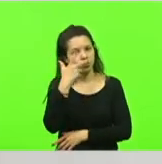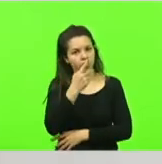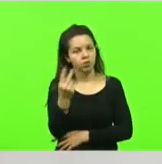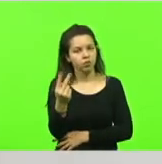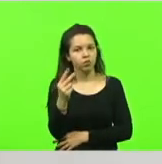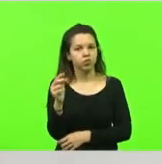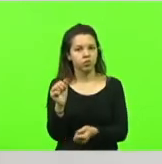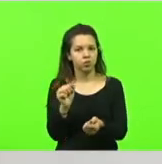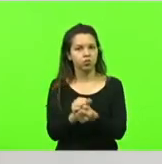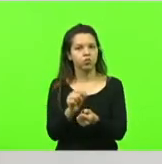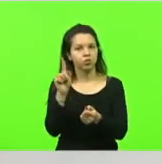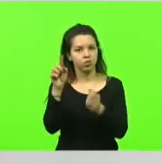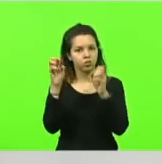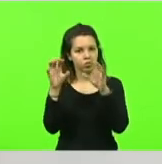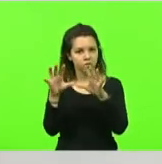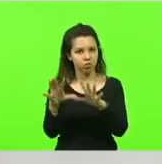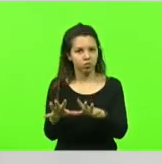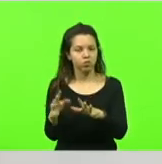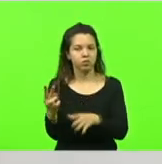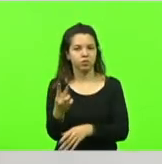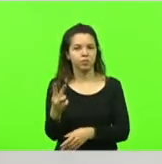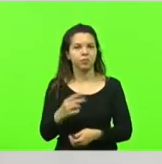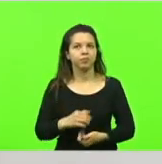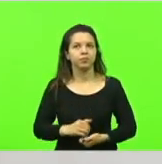tá? Deus abençoe grandemente esse casal.